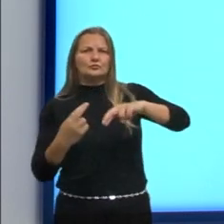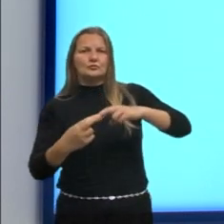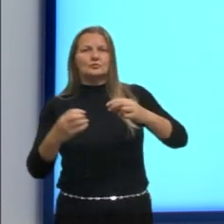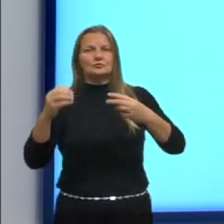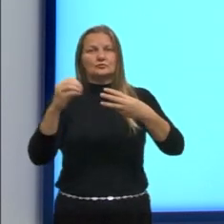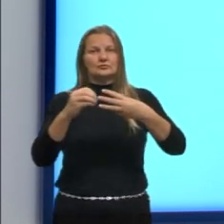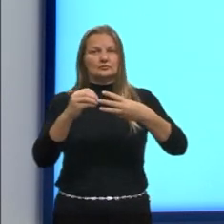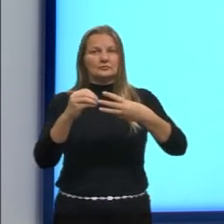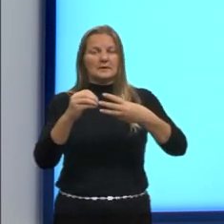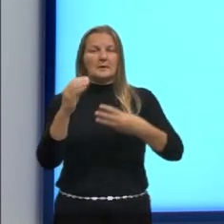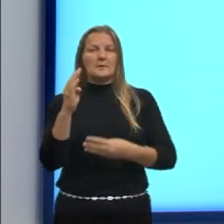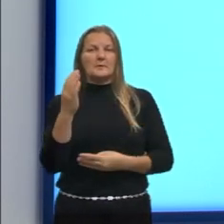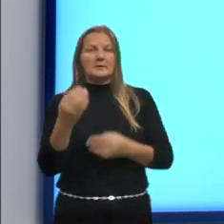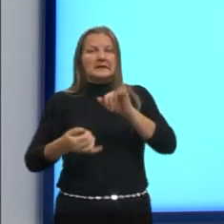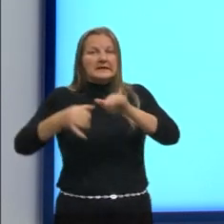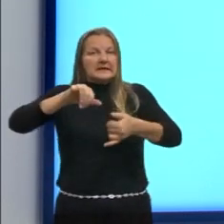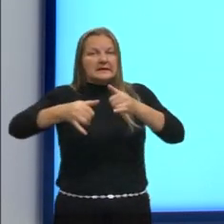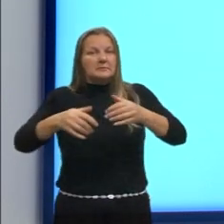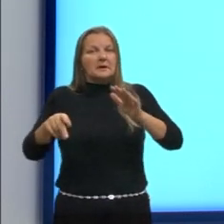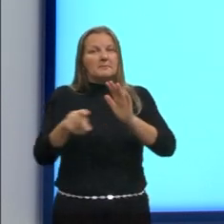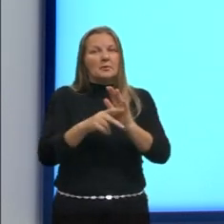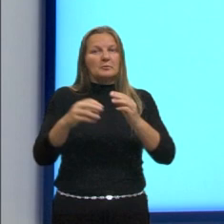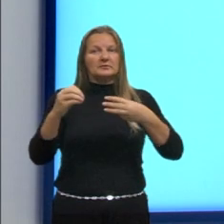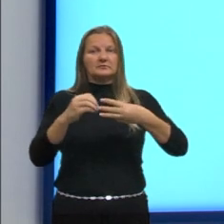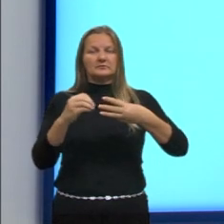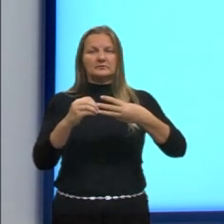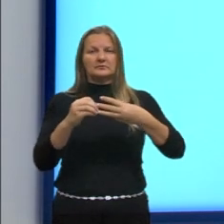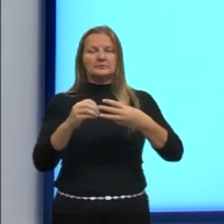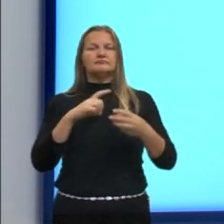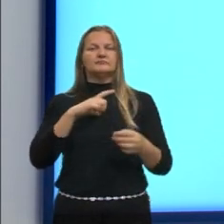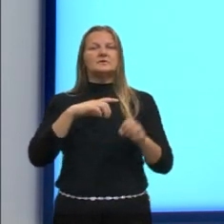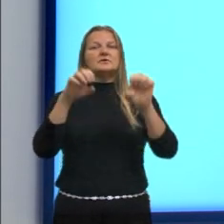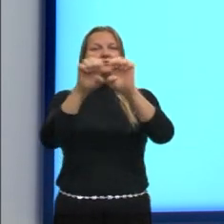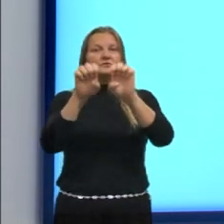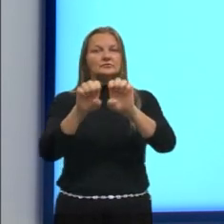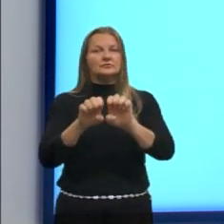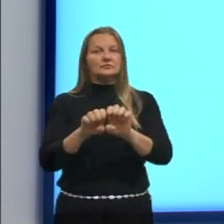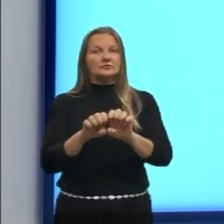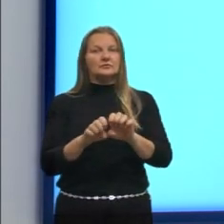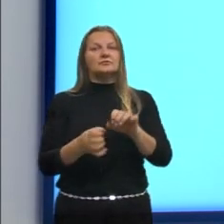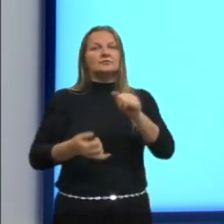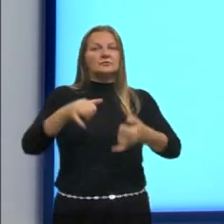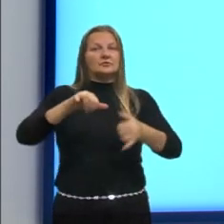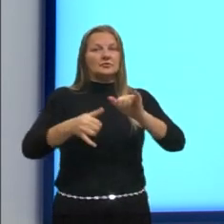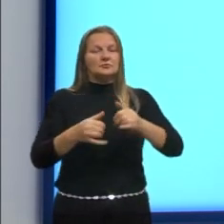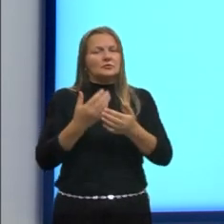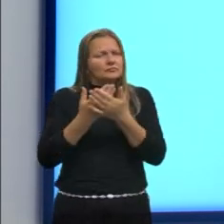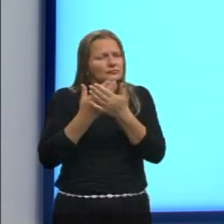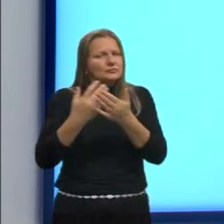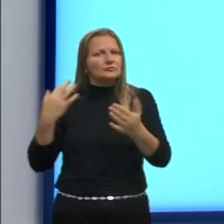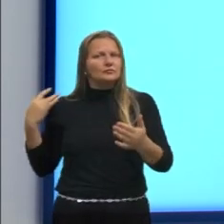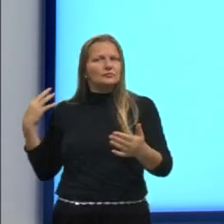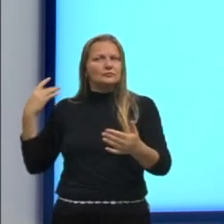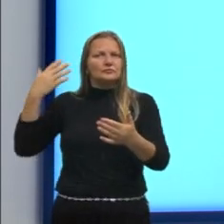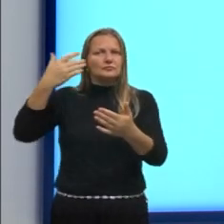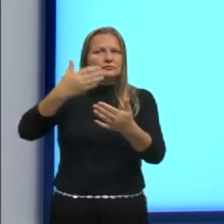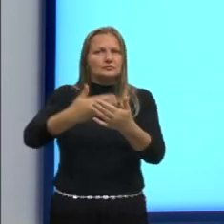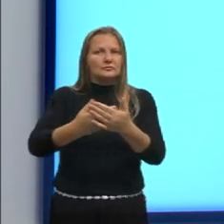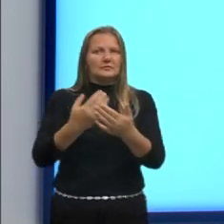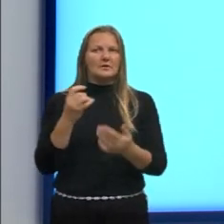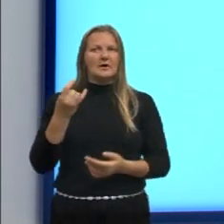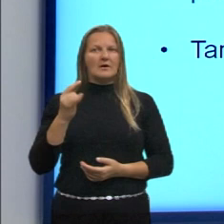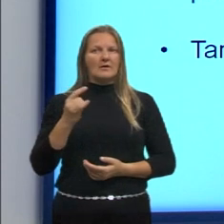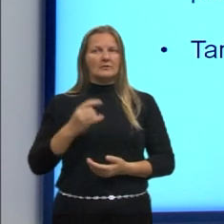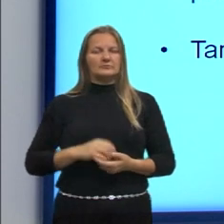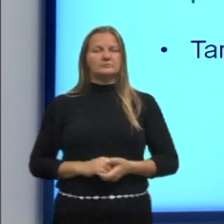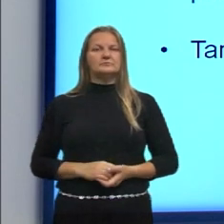é basicamente né baseada nos elementos químicos que nós viemos estudando aí nas últimas aulas